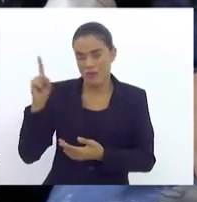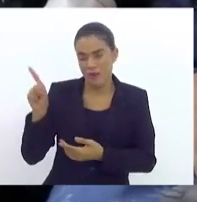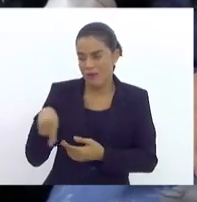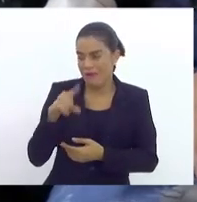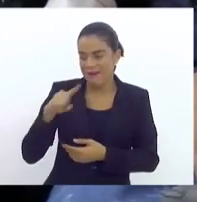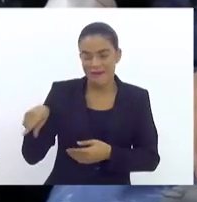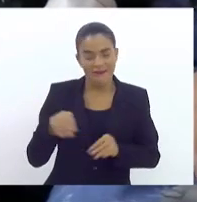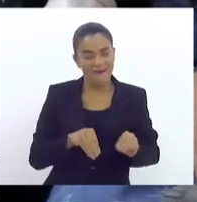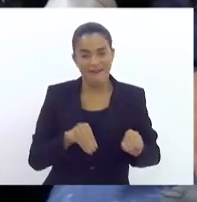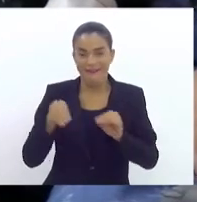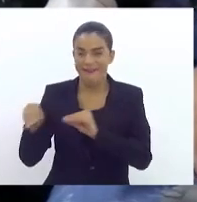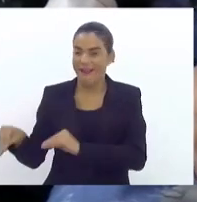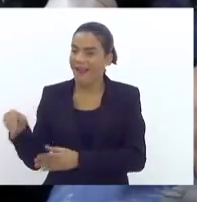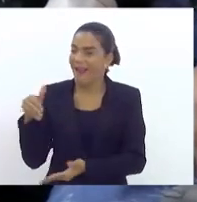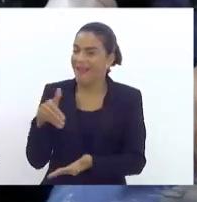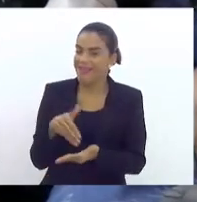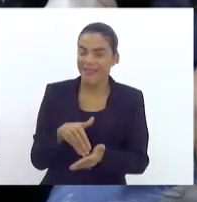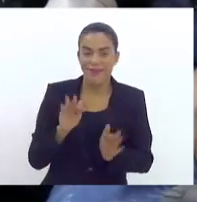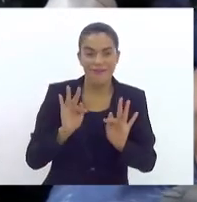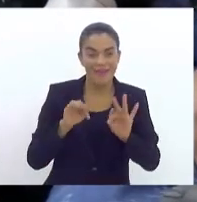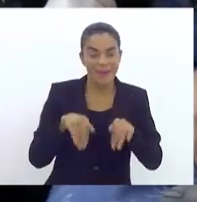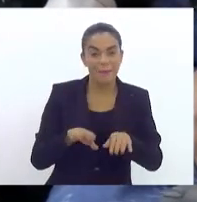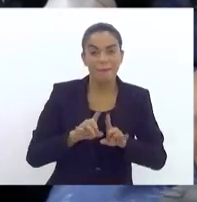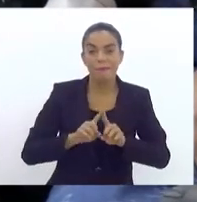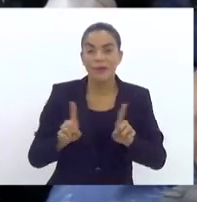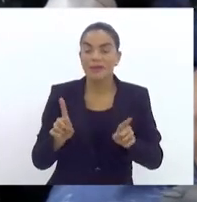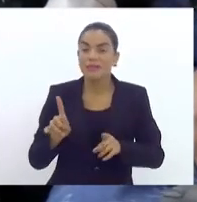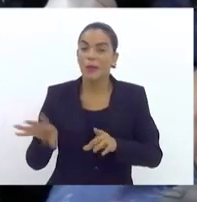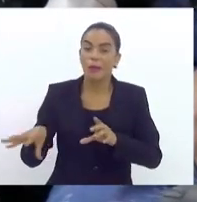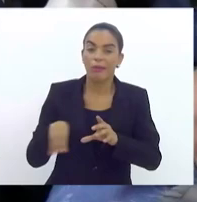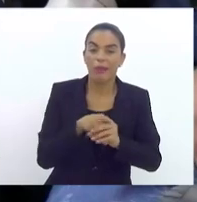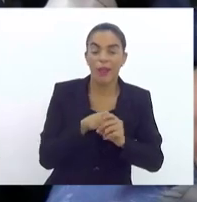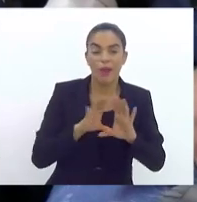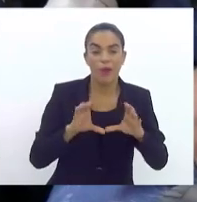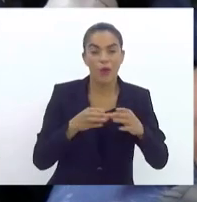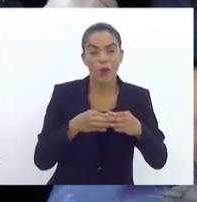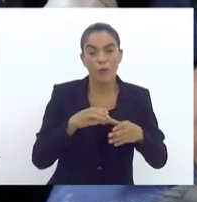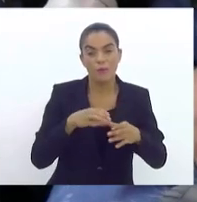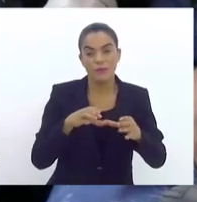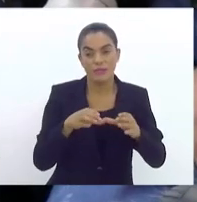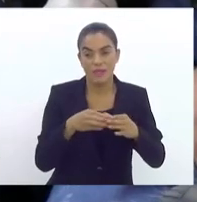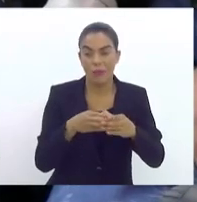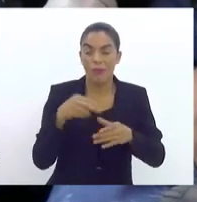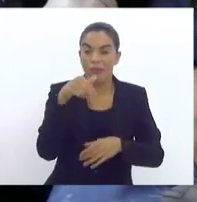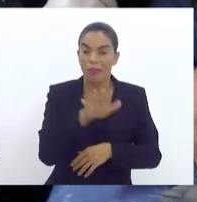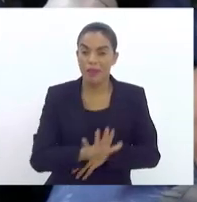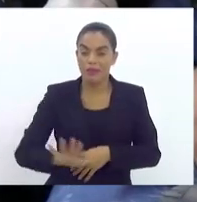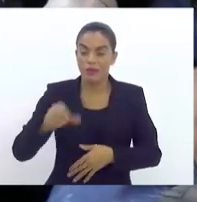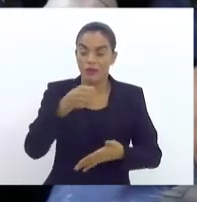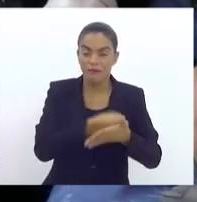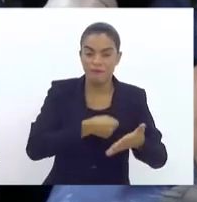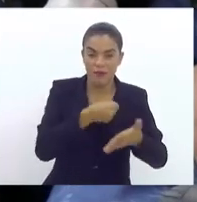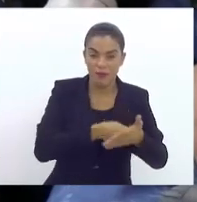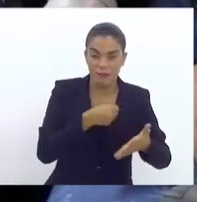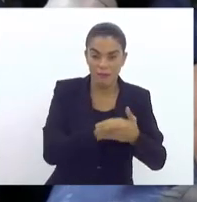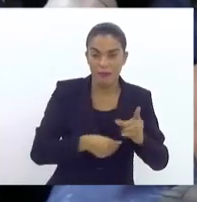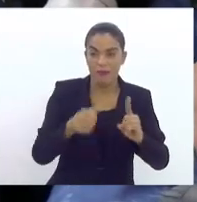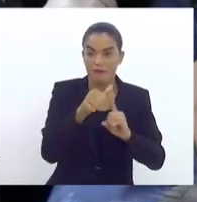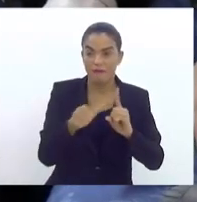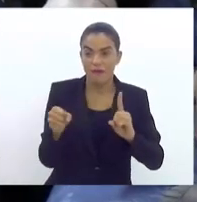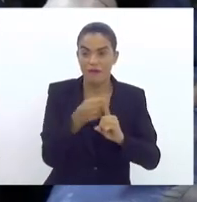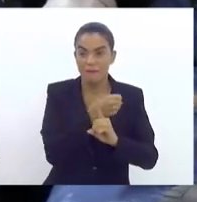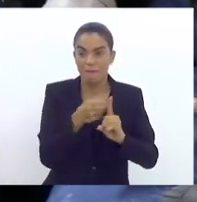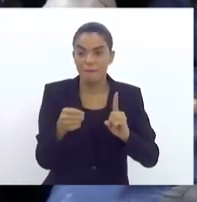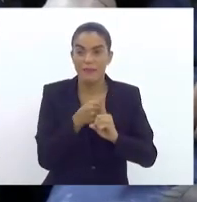né para ficar aqui até o final das conversas mas eu integro a comissão nacional de enfrentamento a violência doméstica e nossa reunião